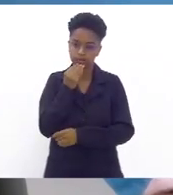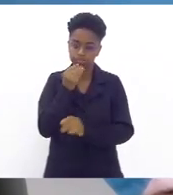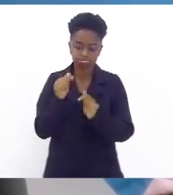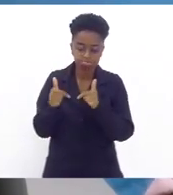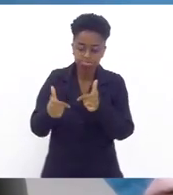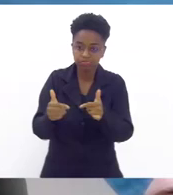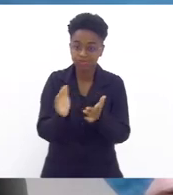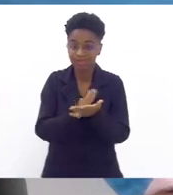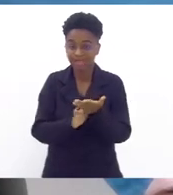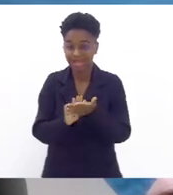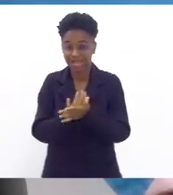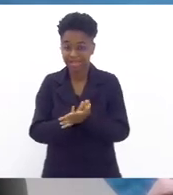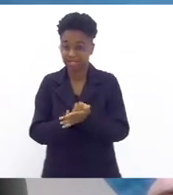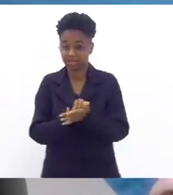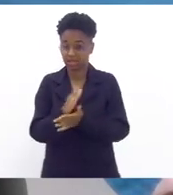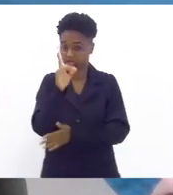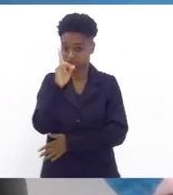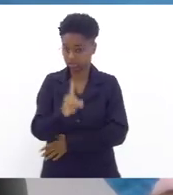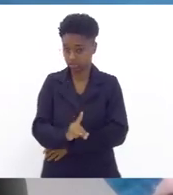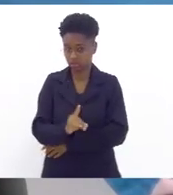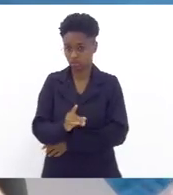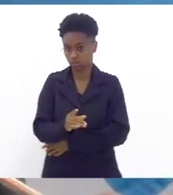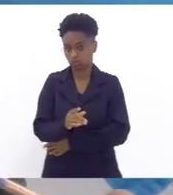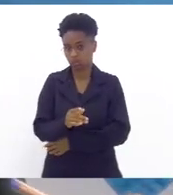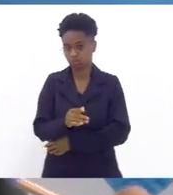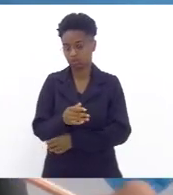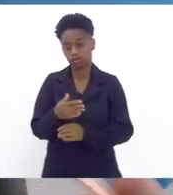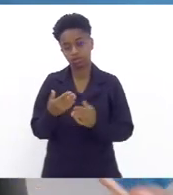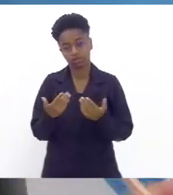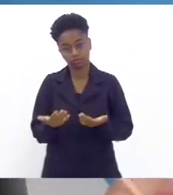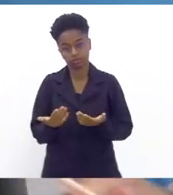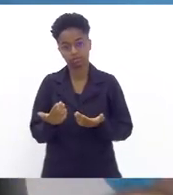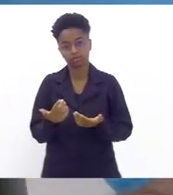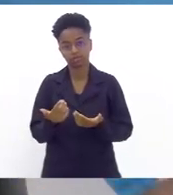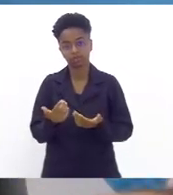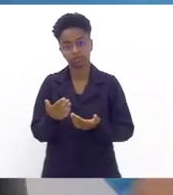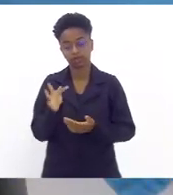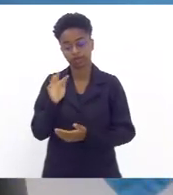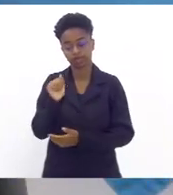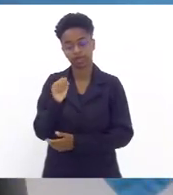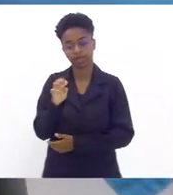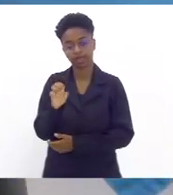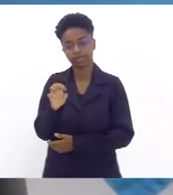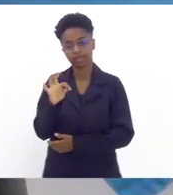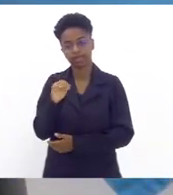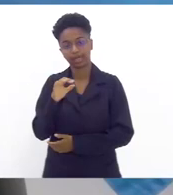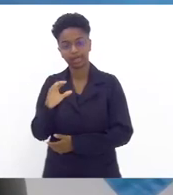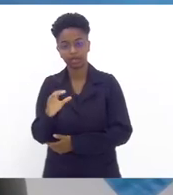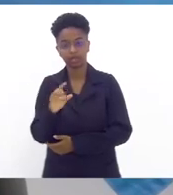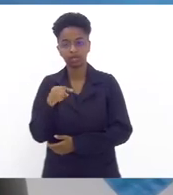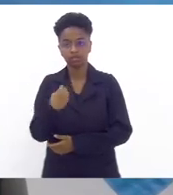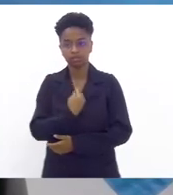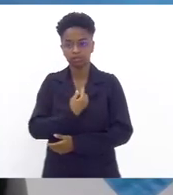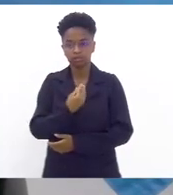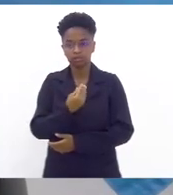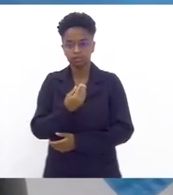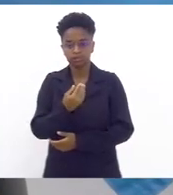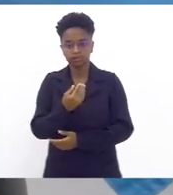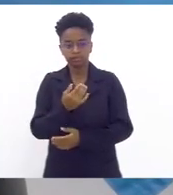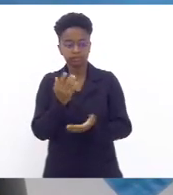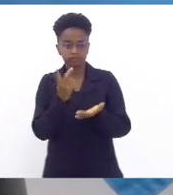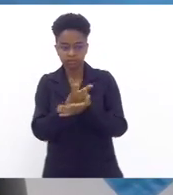feito com a direção e aí eu deixo com a Faetec que a gente não deixou a direção né o Rodrigo